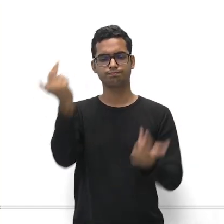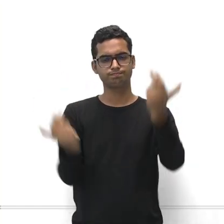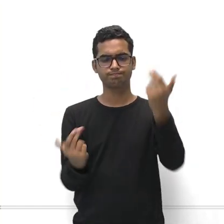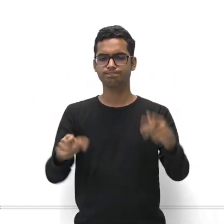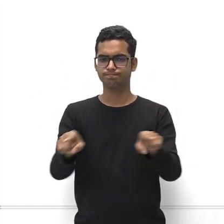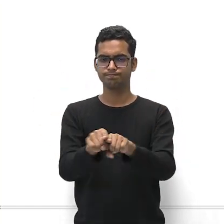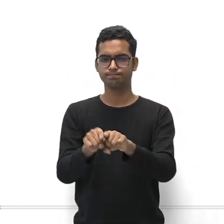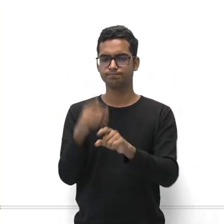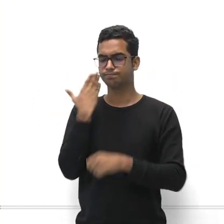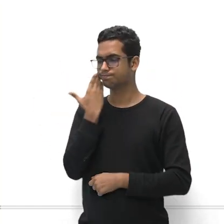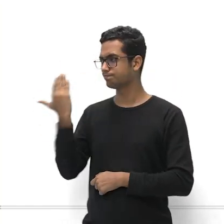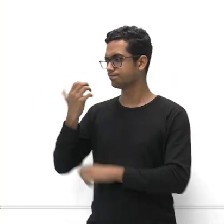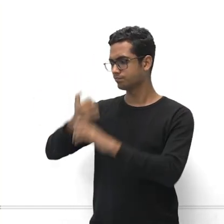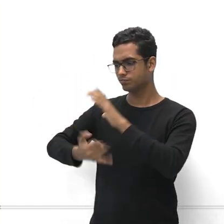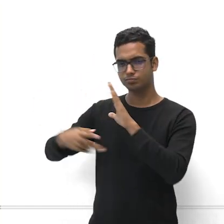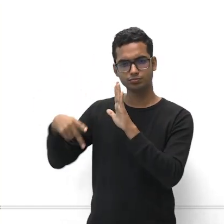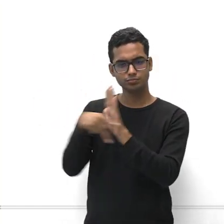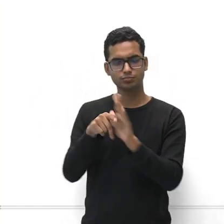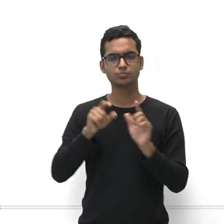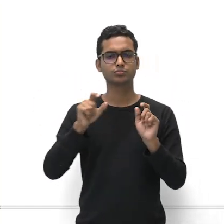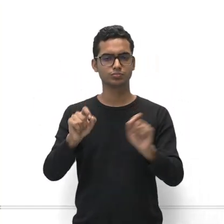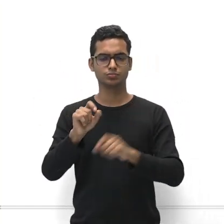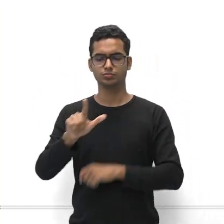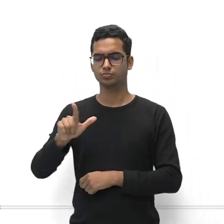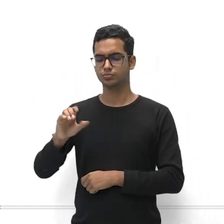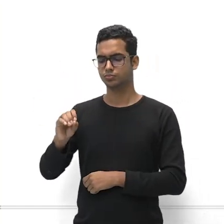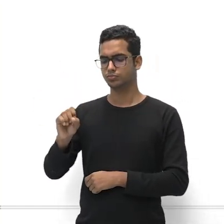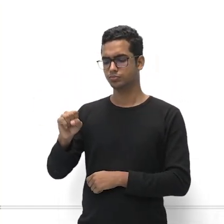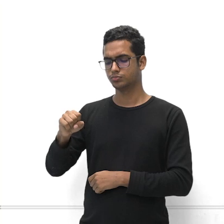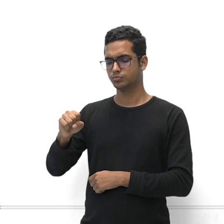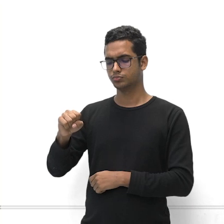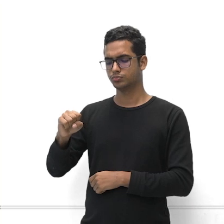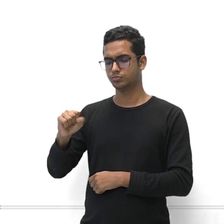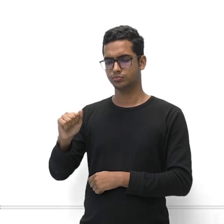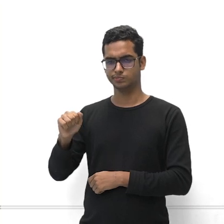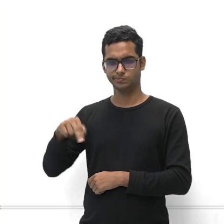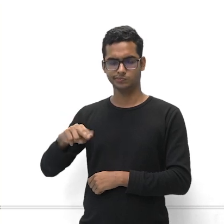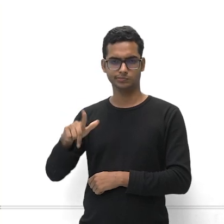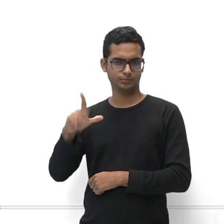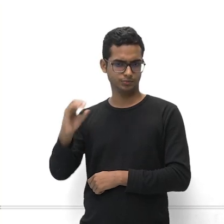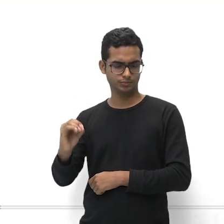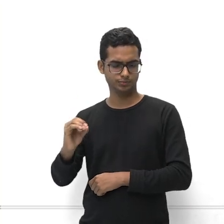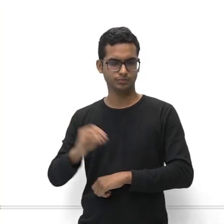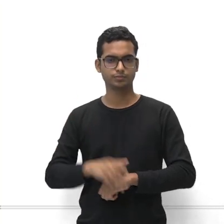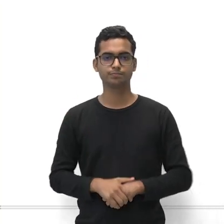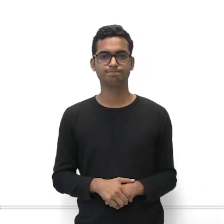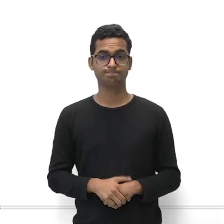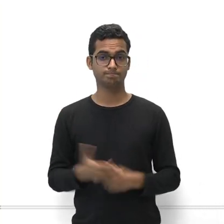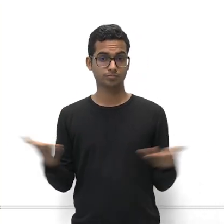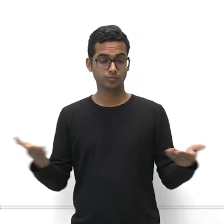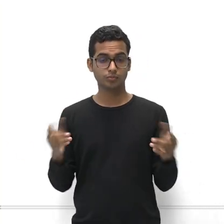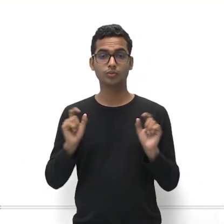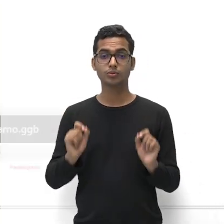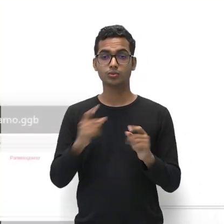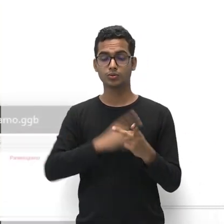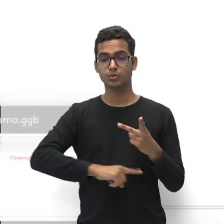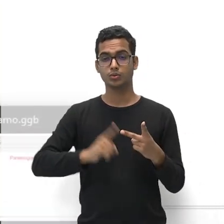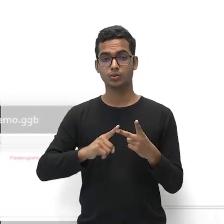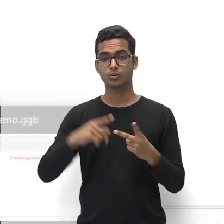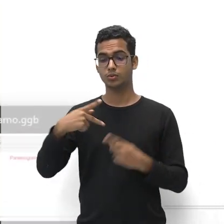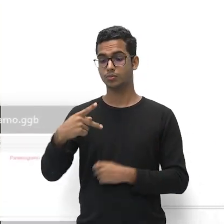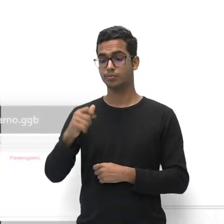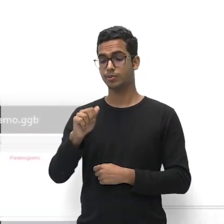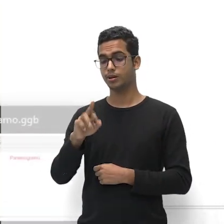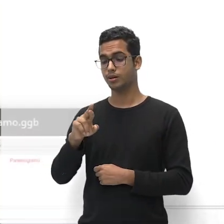são as características do nosso losango. E o nosso paralelogramo, né,